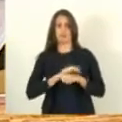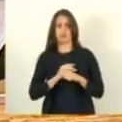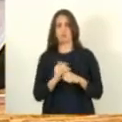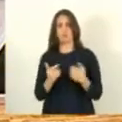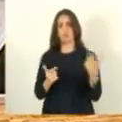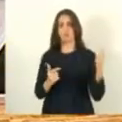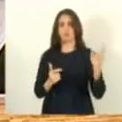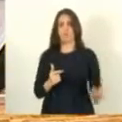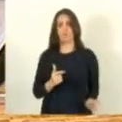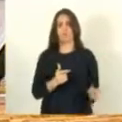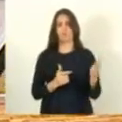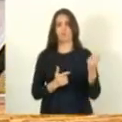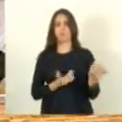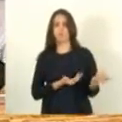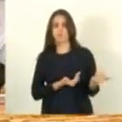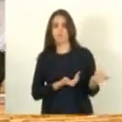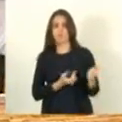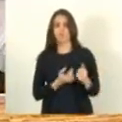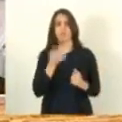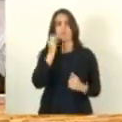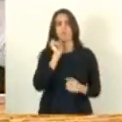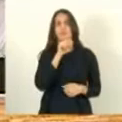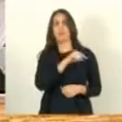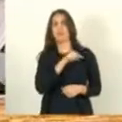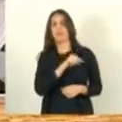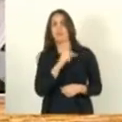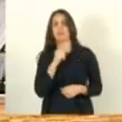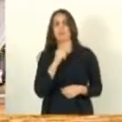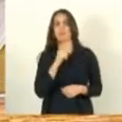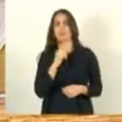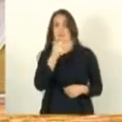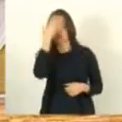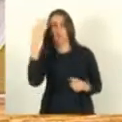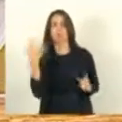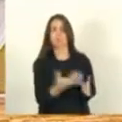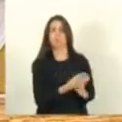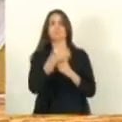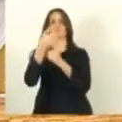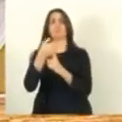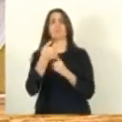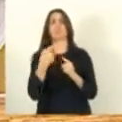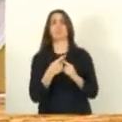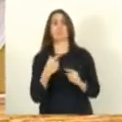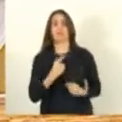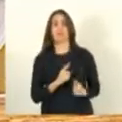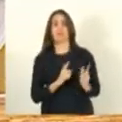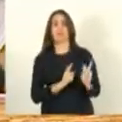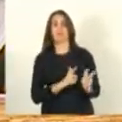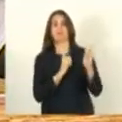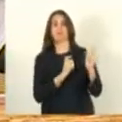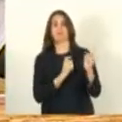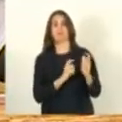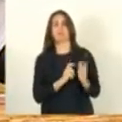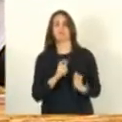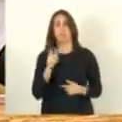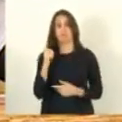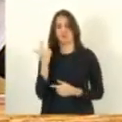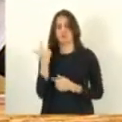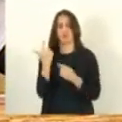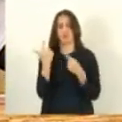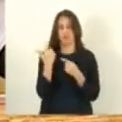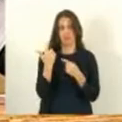defender o adolescente ou para evitar que esse adolescente seja resgatado, se ele usar a arma dele e atingir alguém, essa